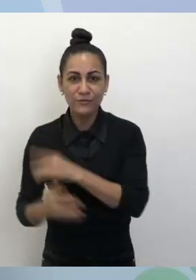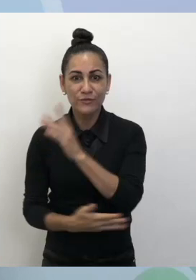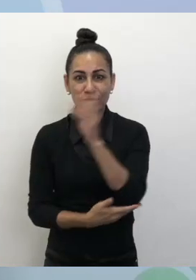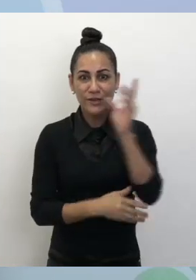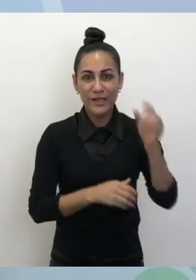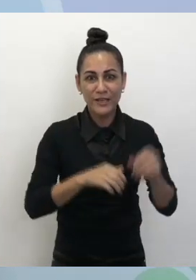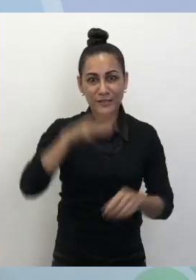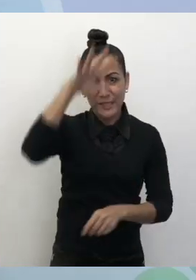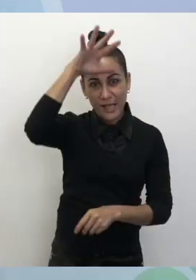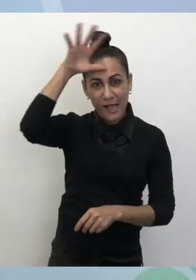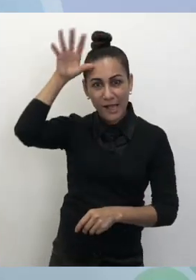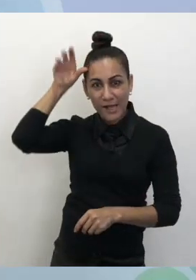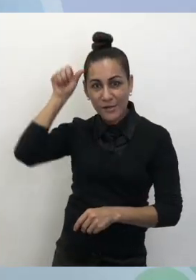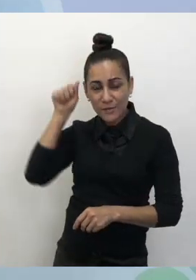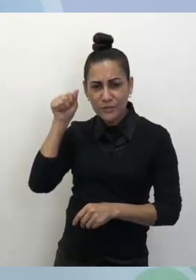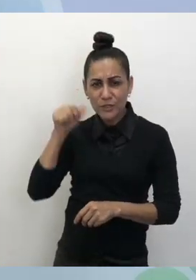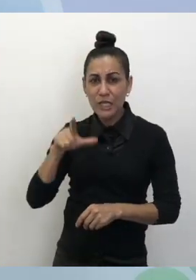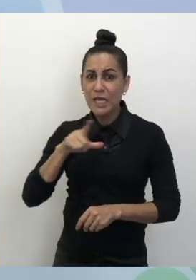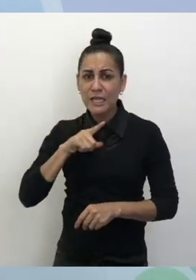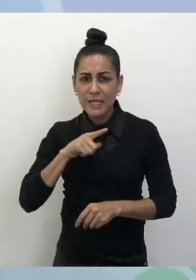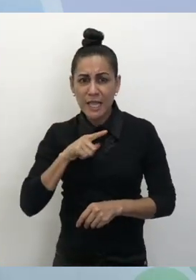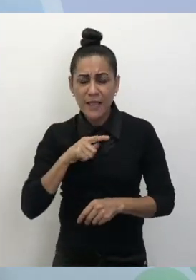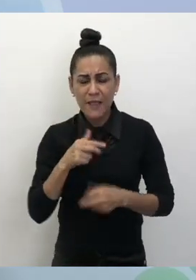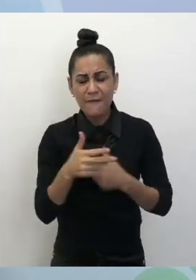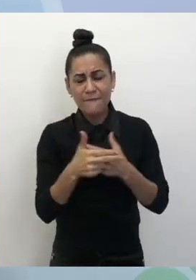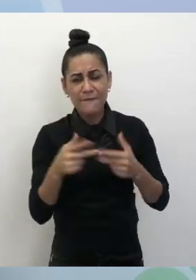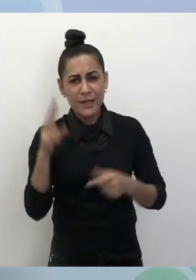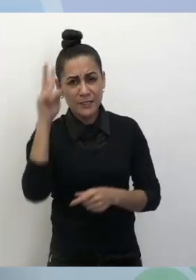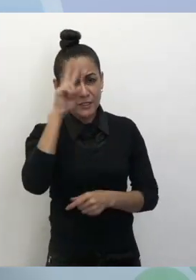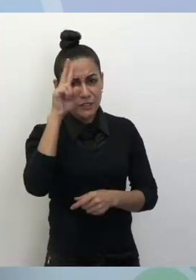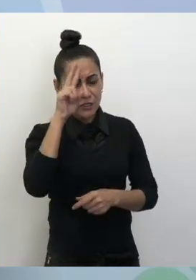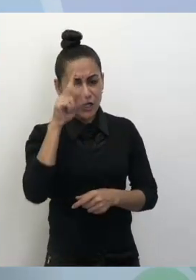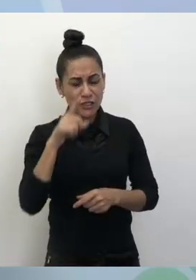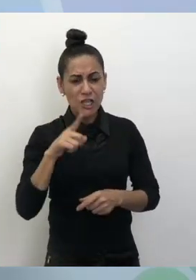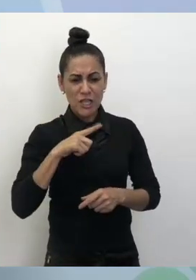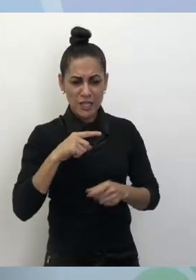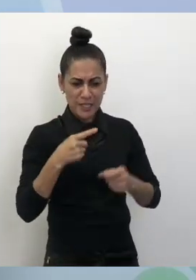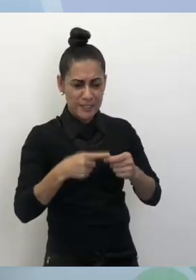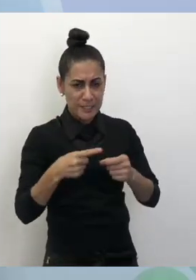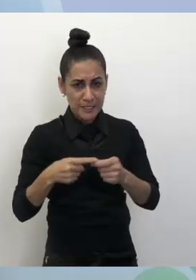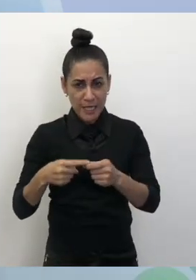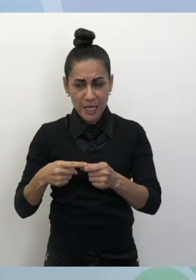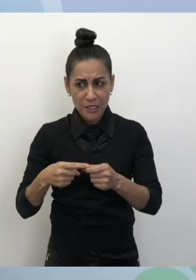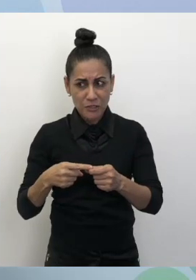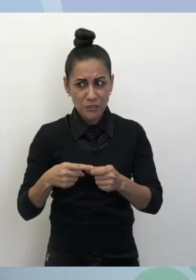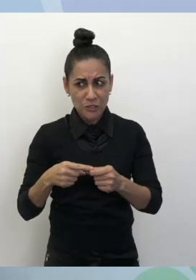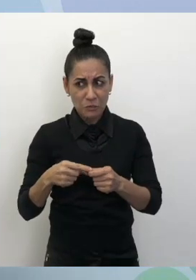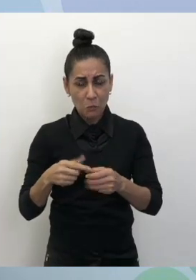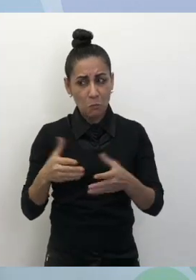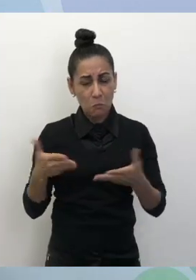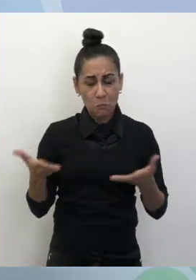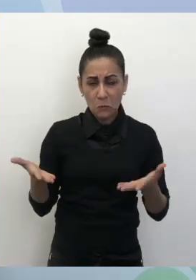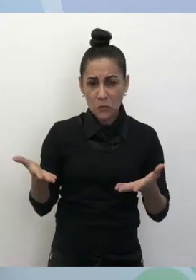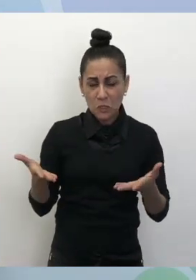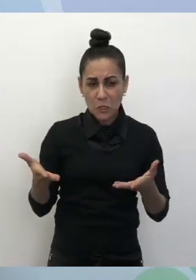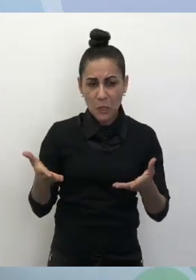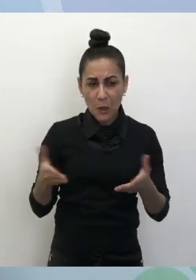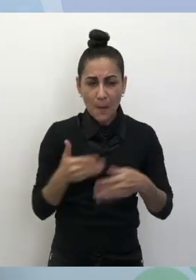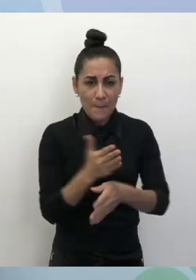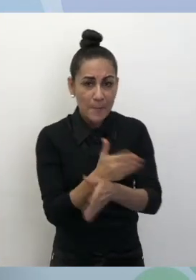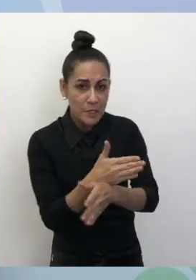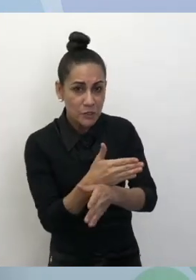amazônica. Tem algumas histórias aí que dizem que tem cidade lá, alguma coisa assim. Cidades